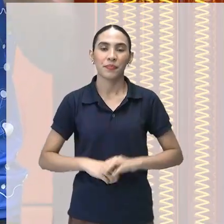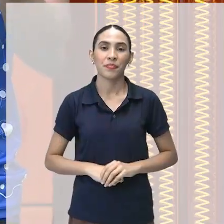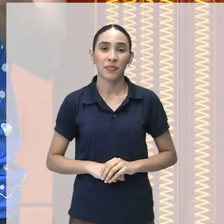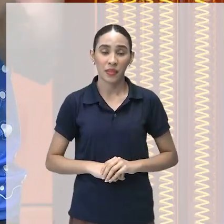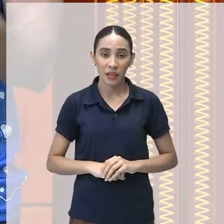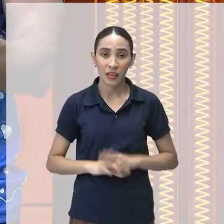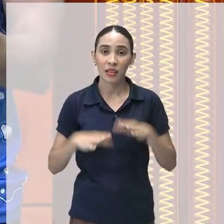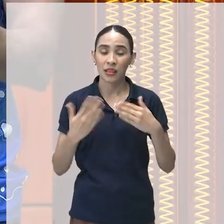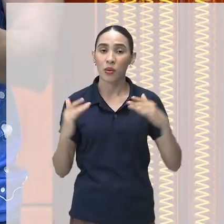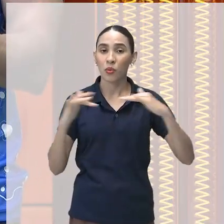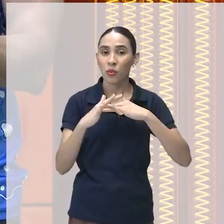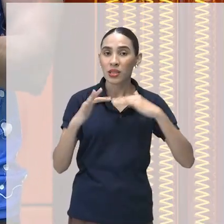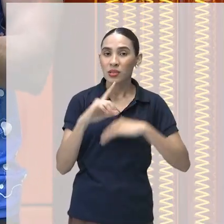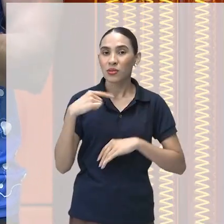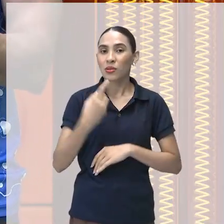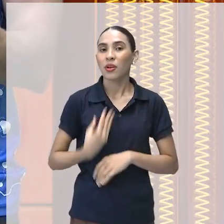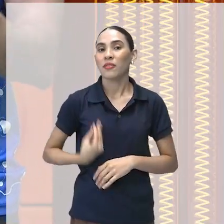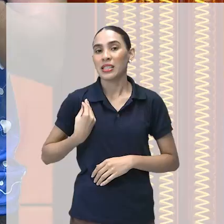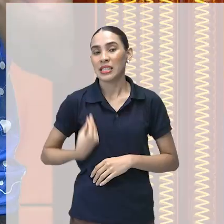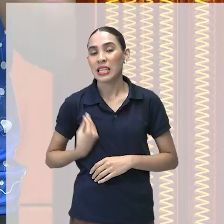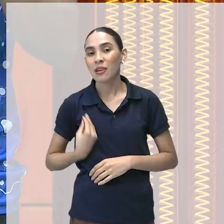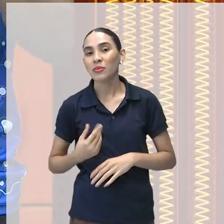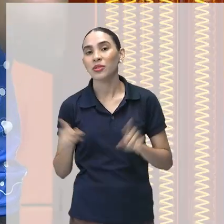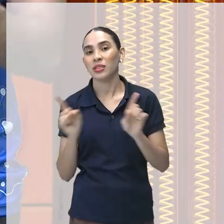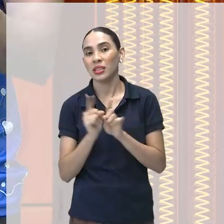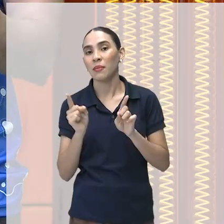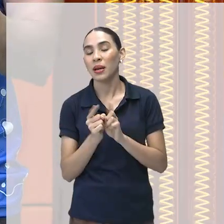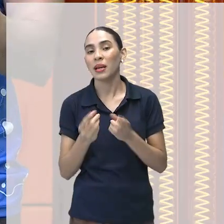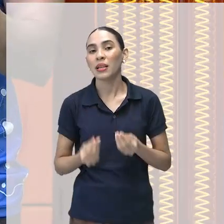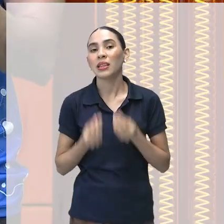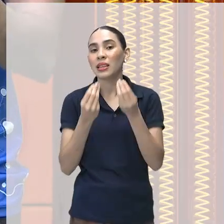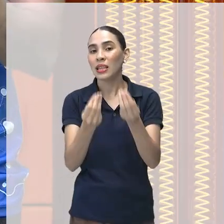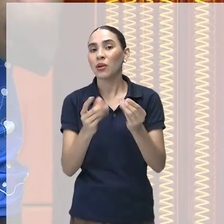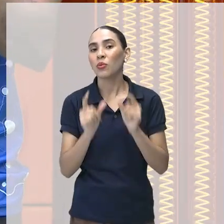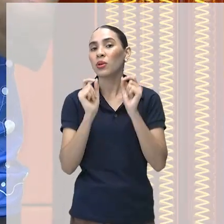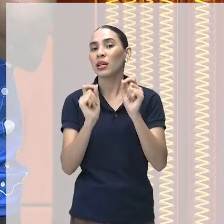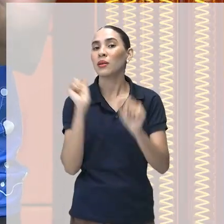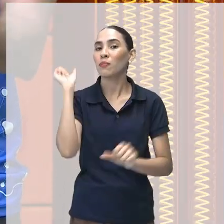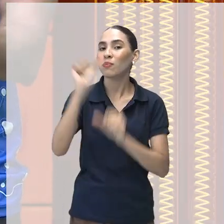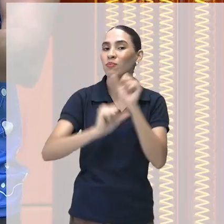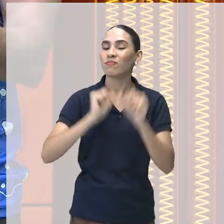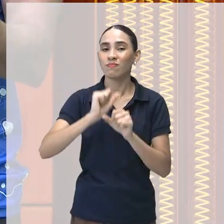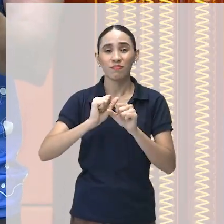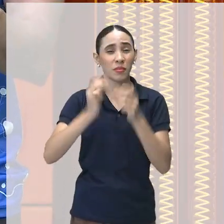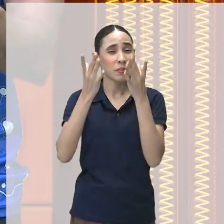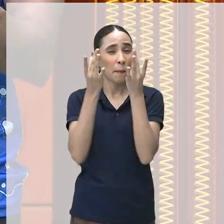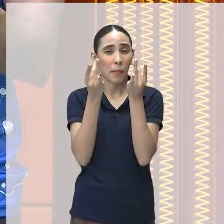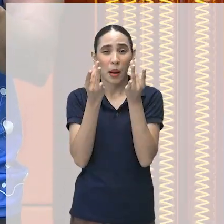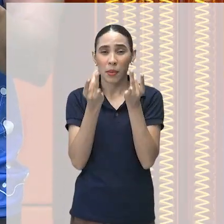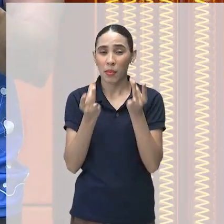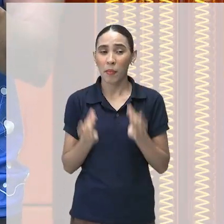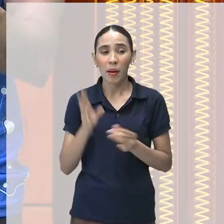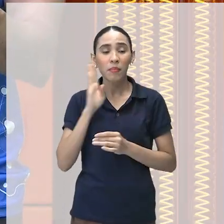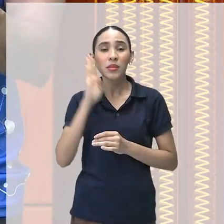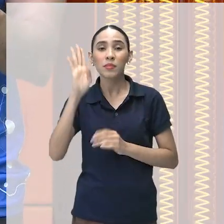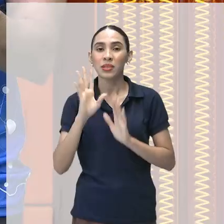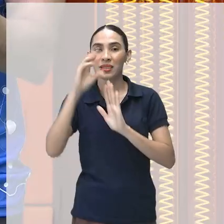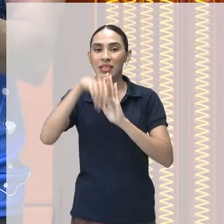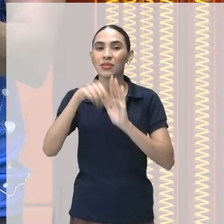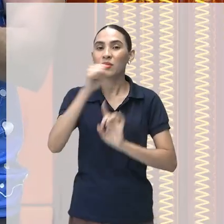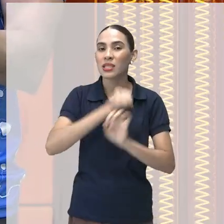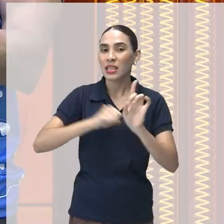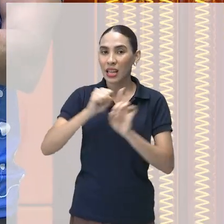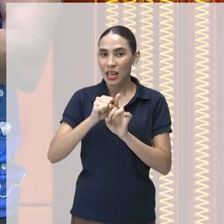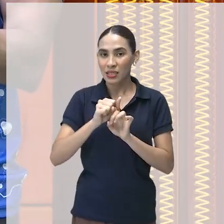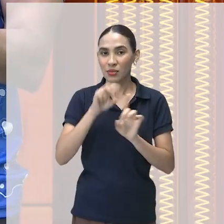Essa urbanização que nós vivenciamos também promoveu ali transformações profundas na nossa sociedade,